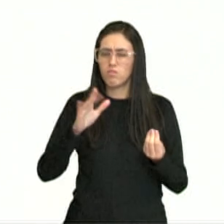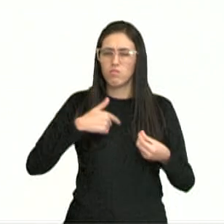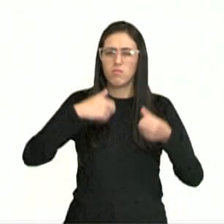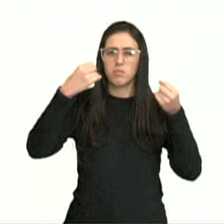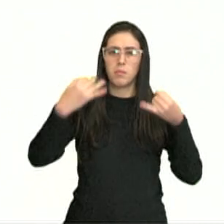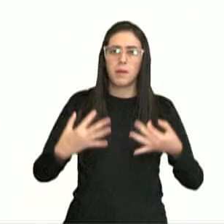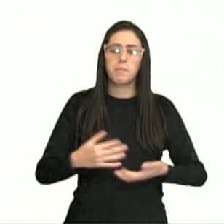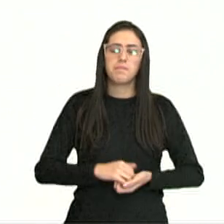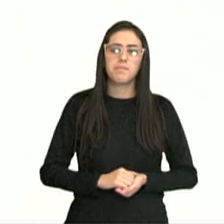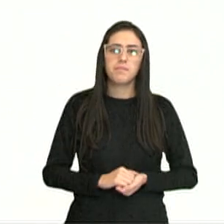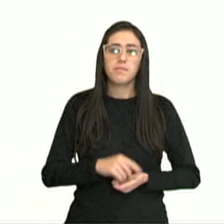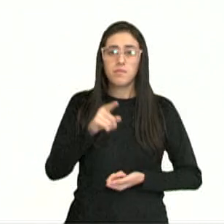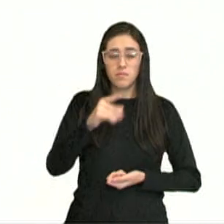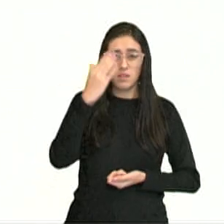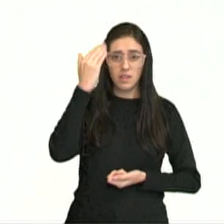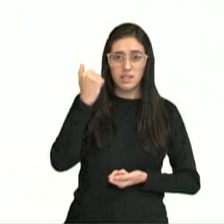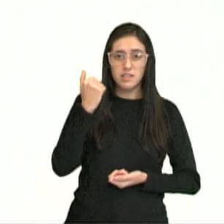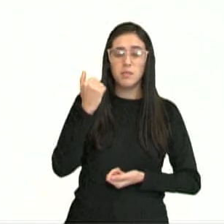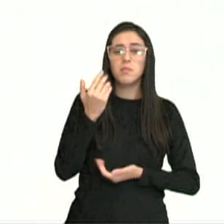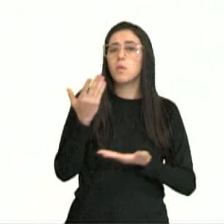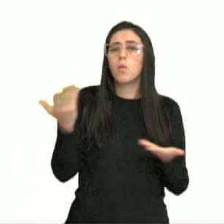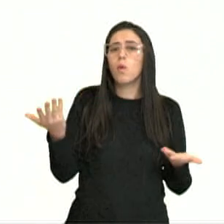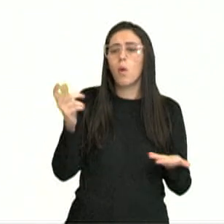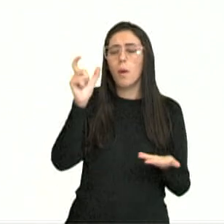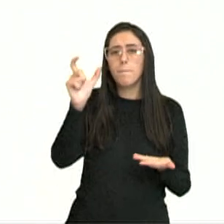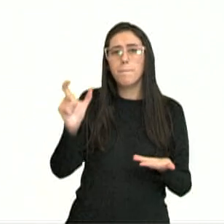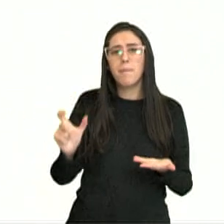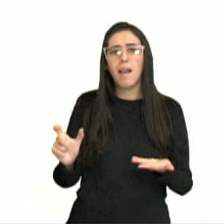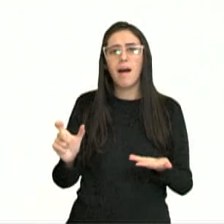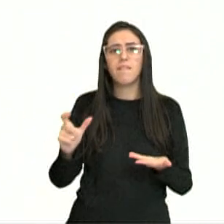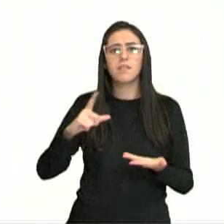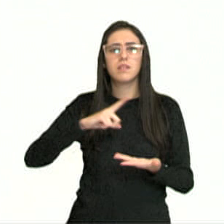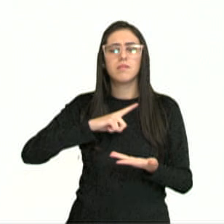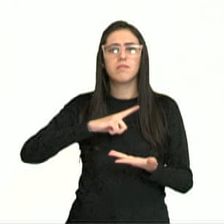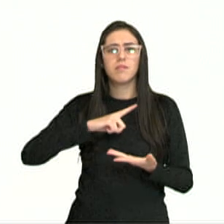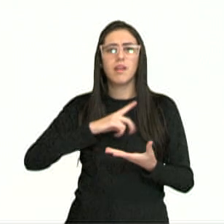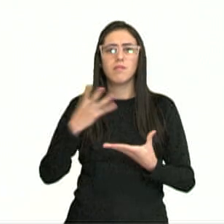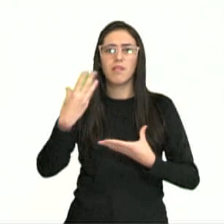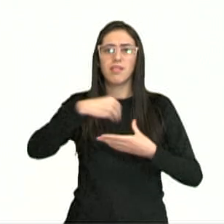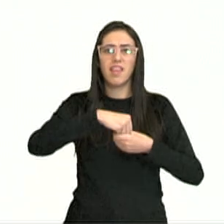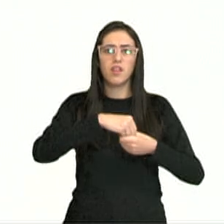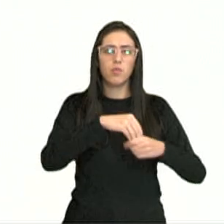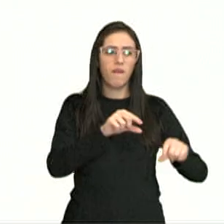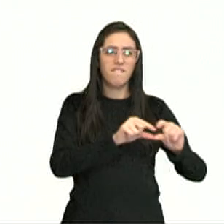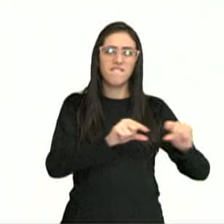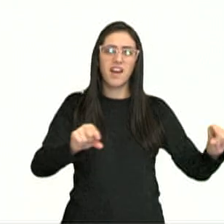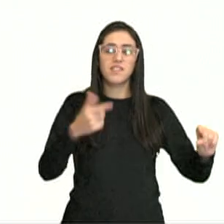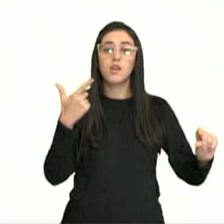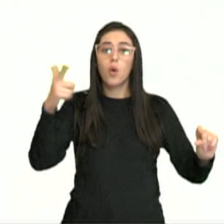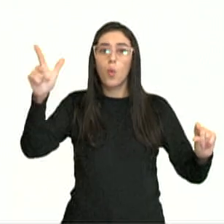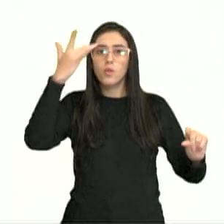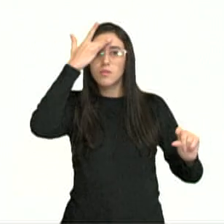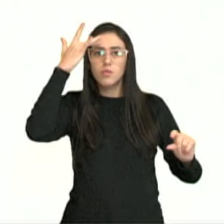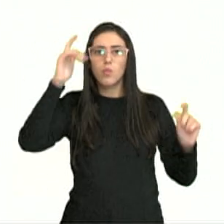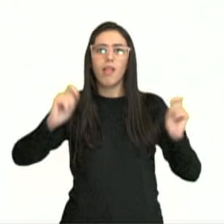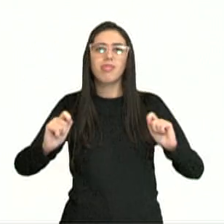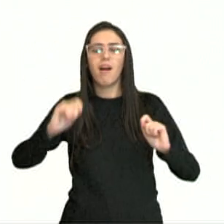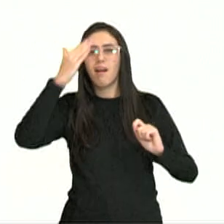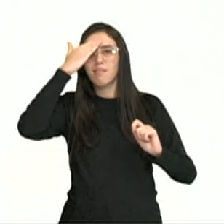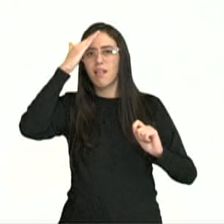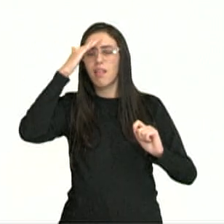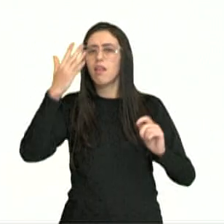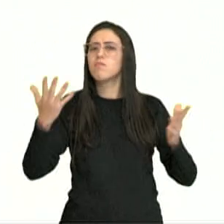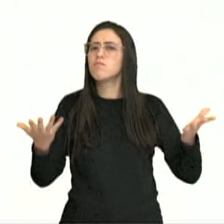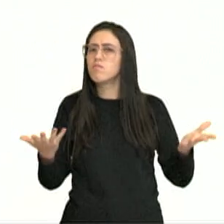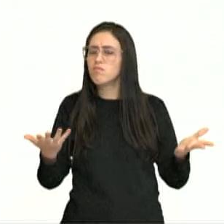Você sabe que palavras sustentam nossos enunciados para que o outro compreenda o que dizemos?